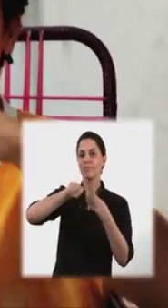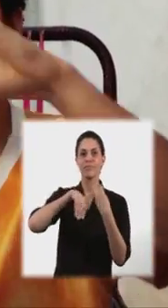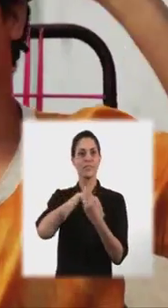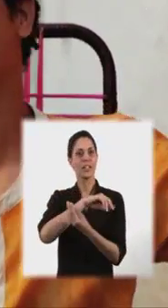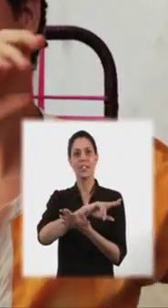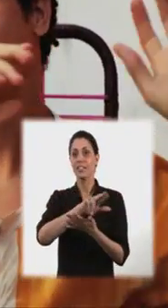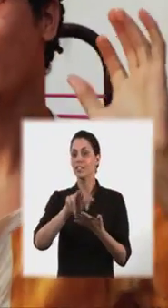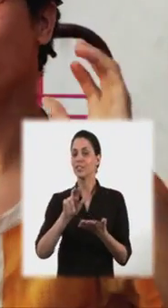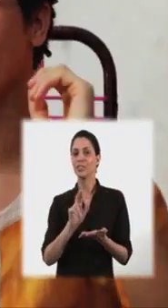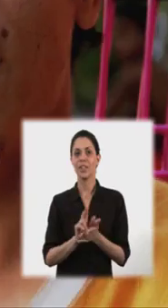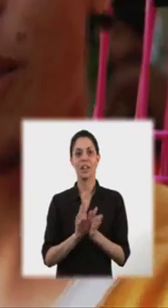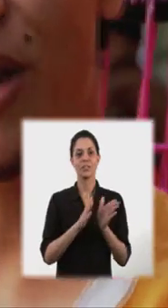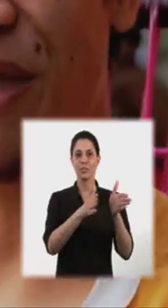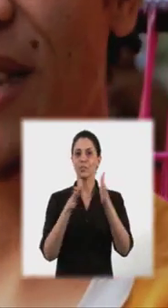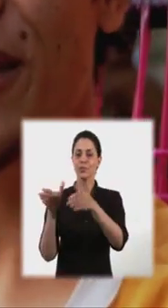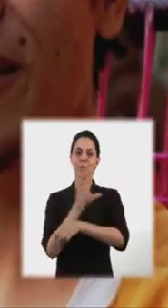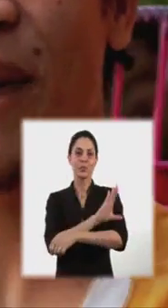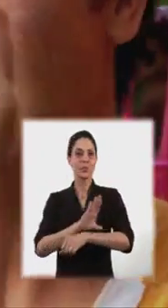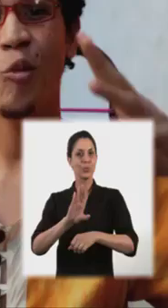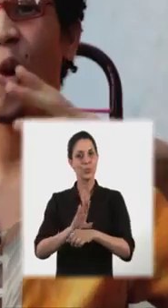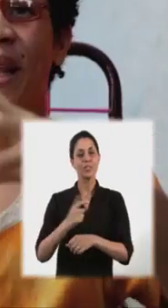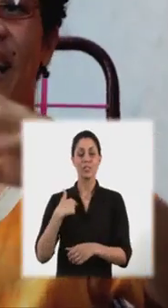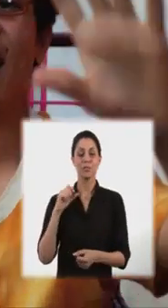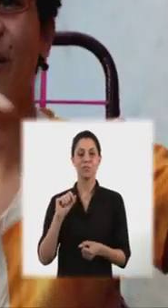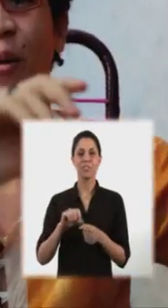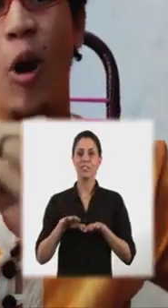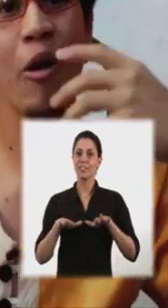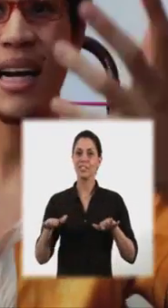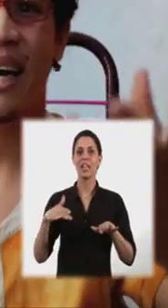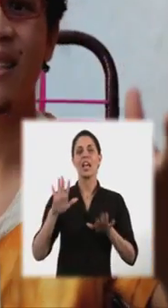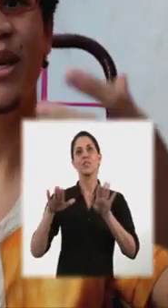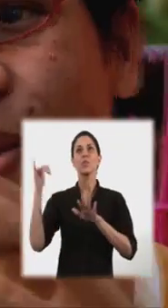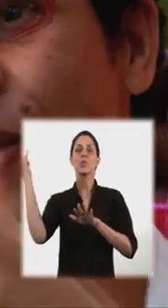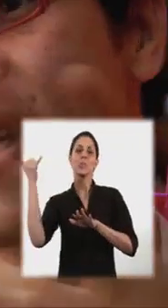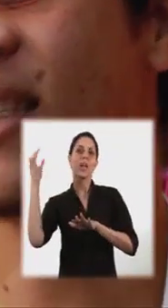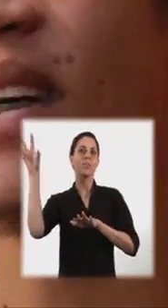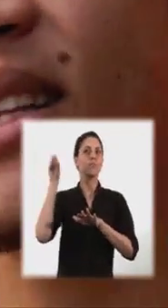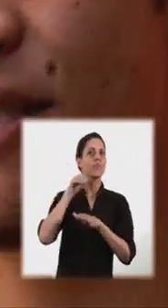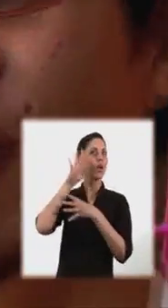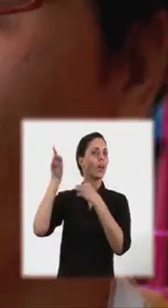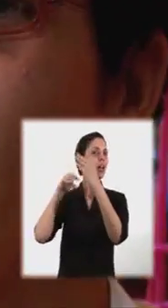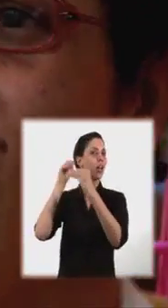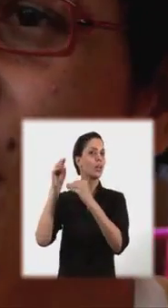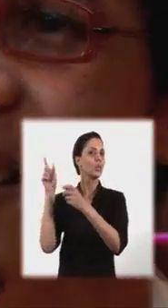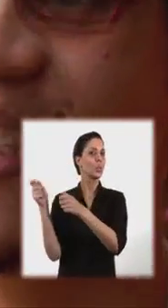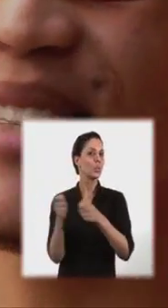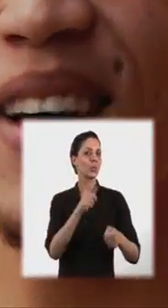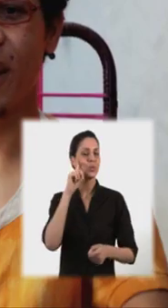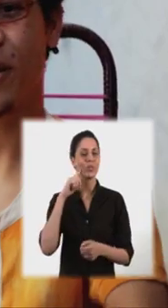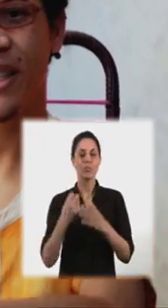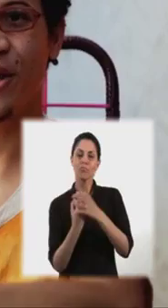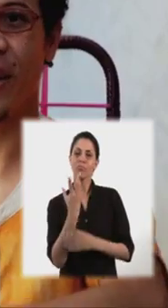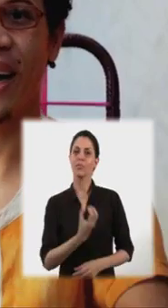várias vertentes da cultura. E a minha poesia eu faço isso. Eu pego um comentário, a oralidade mesmo do dia a dia e desenvolvo a poesia a partir